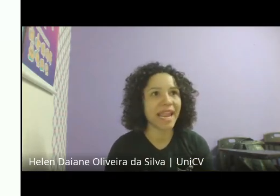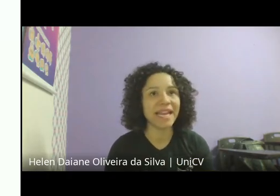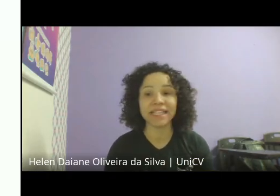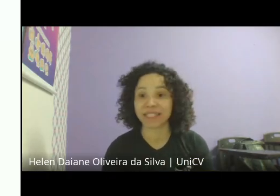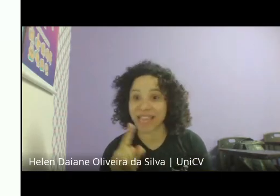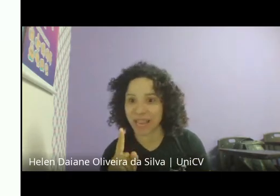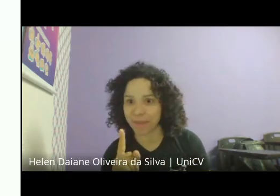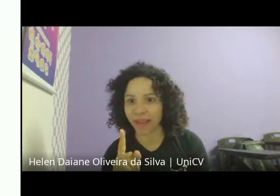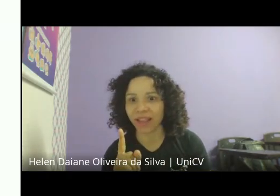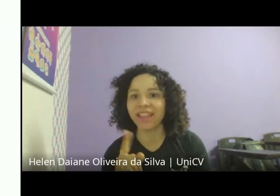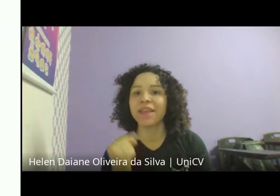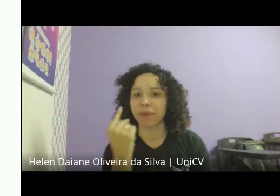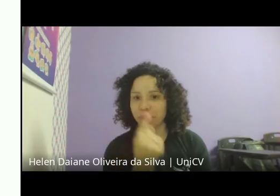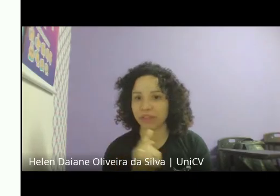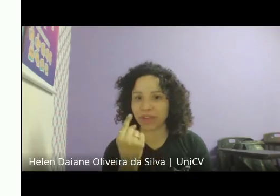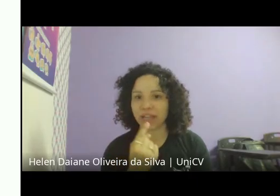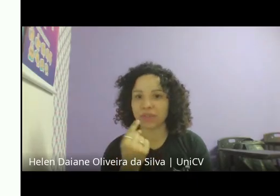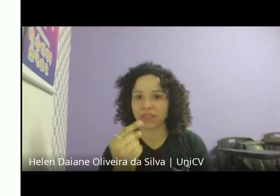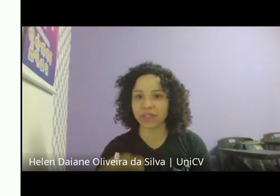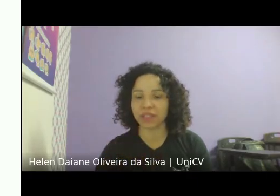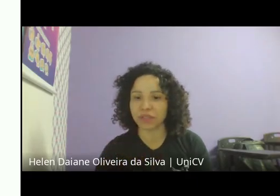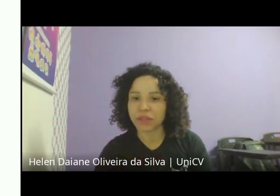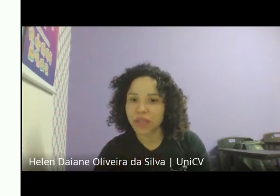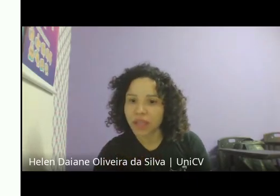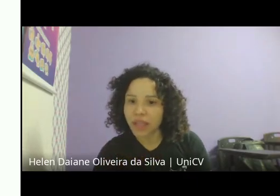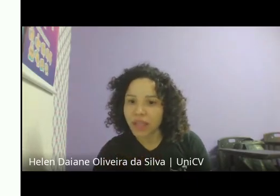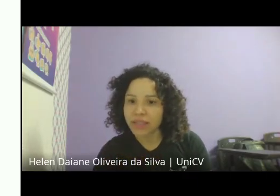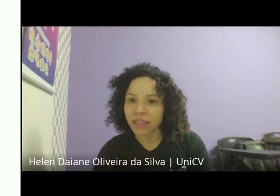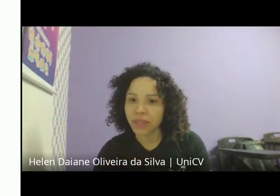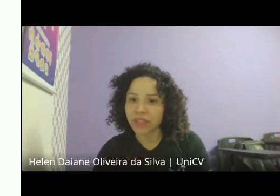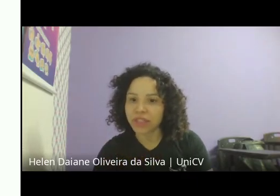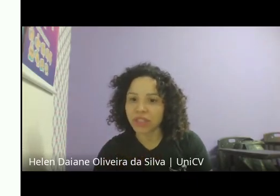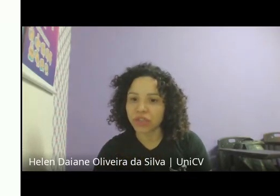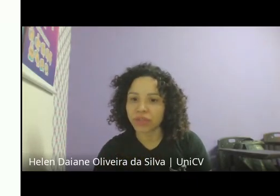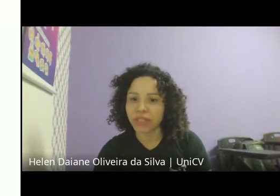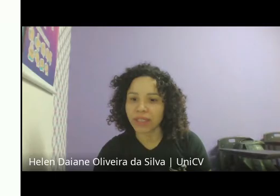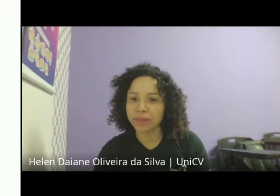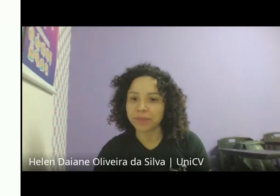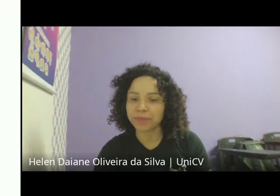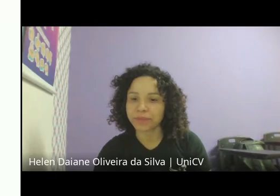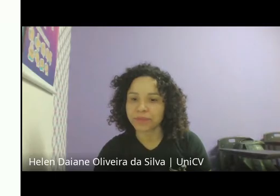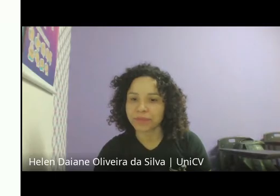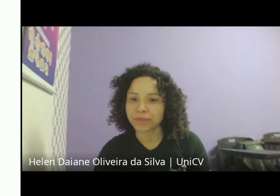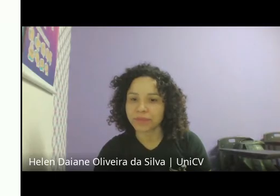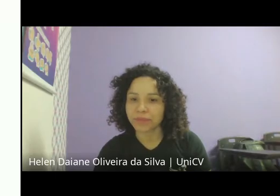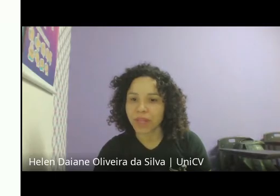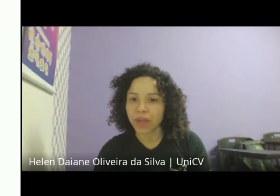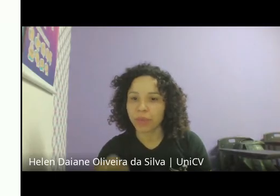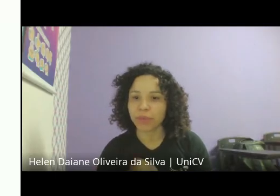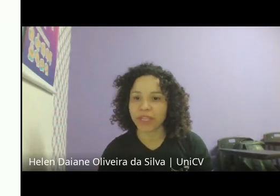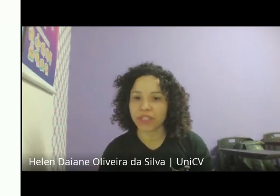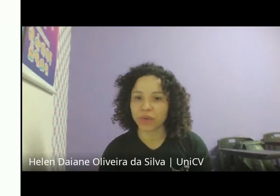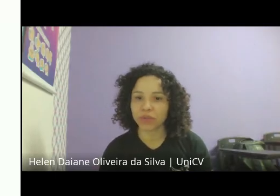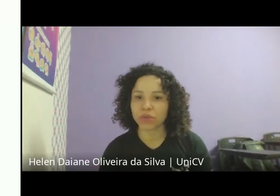para ele sempre para poder falar os exercícios. Exatamente. Deixa eu ver aqui.